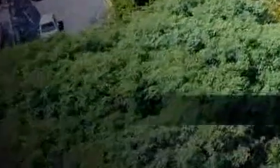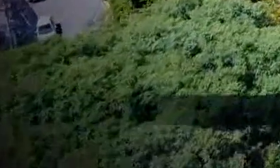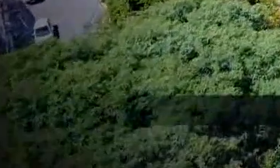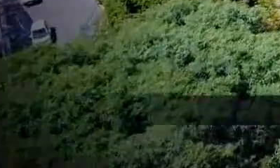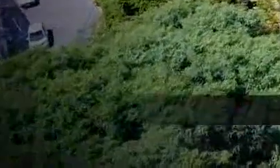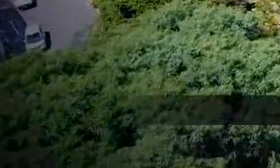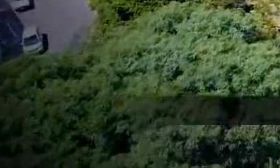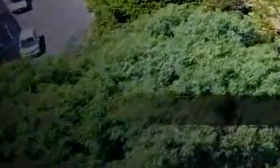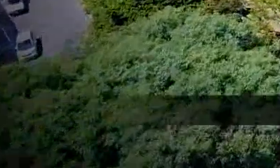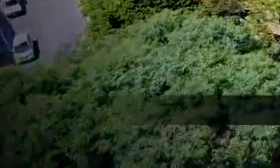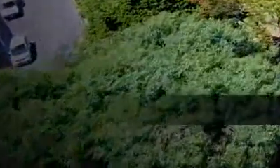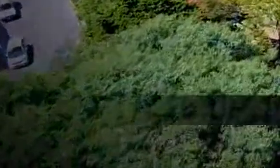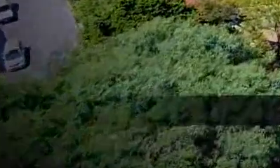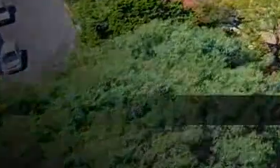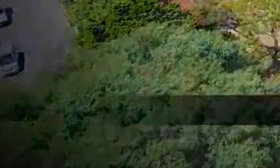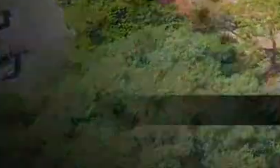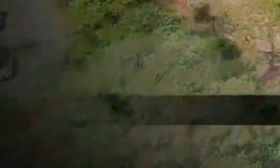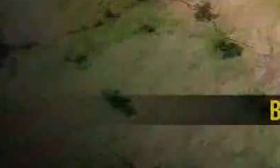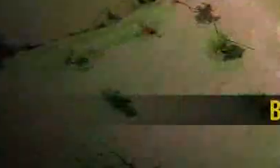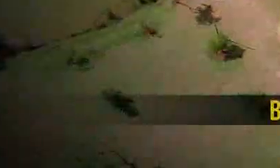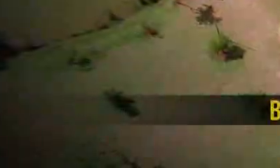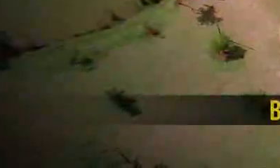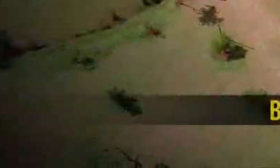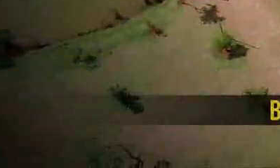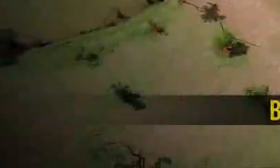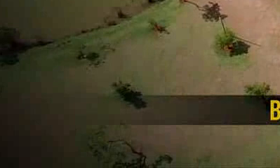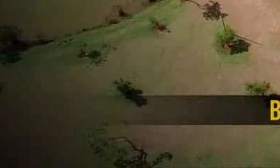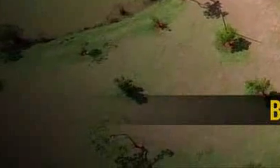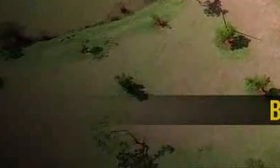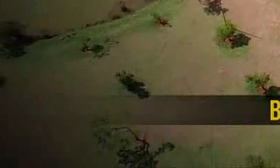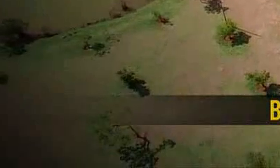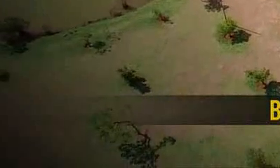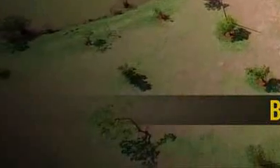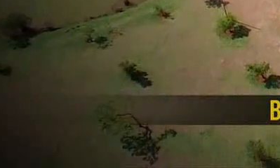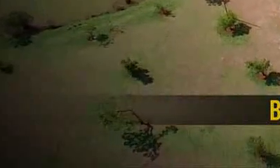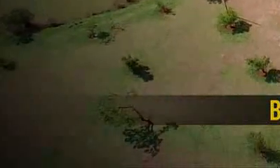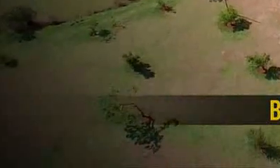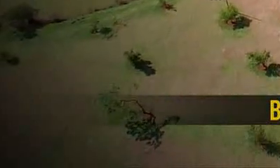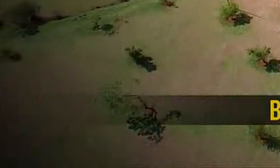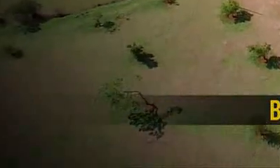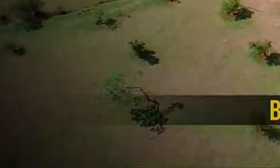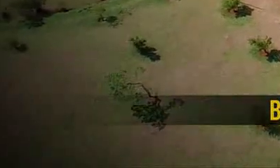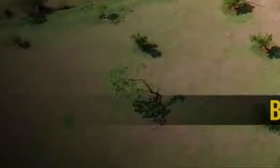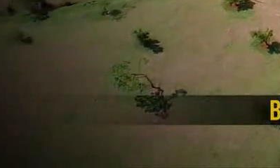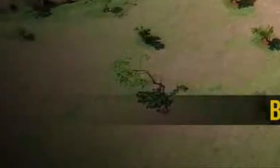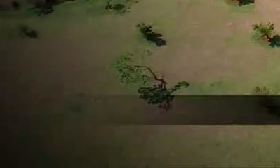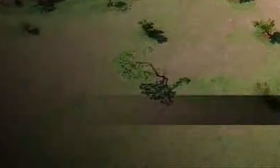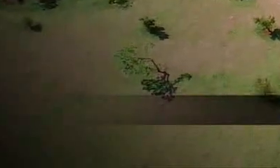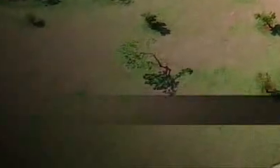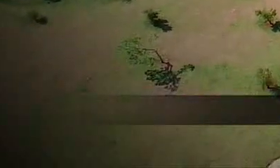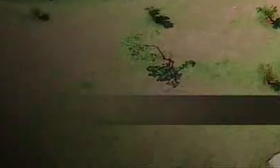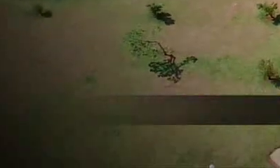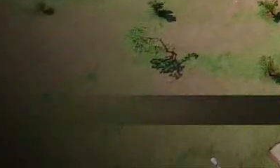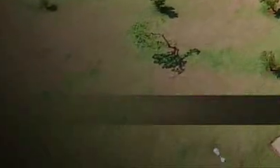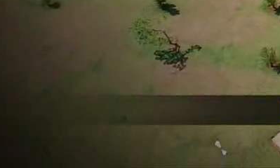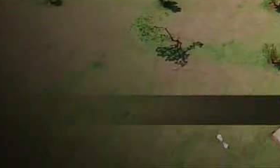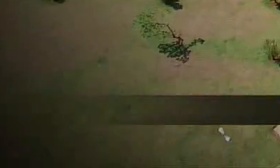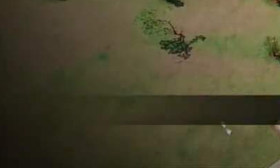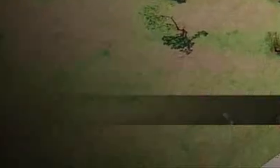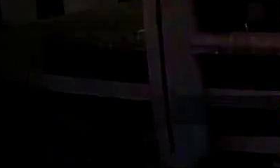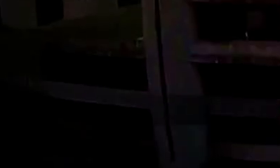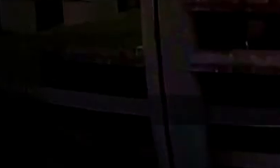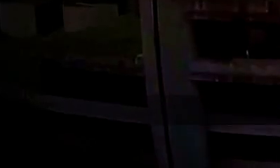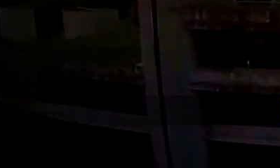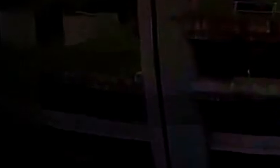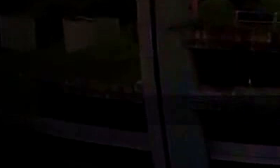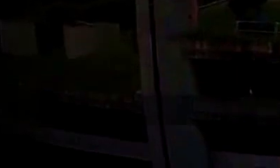salve, salve Brasil de amor eterno, seja símbolo O lábaro que